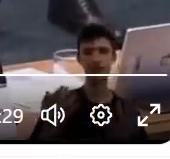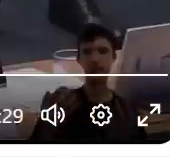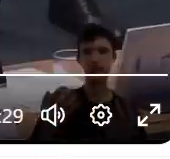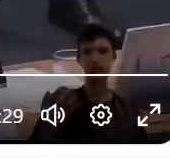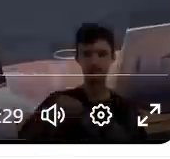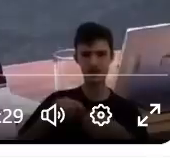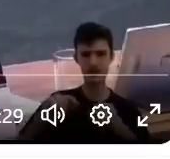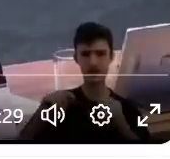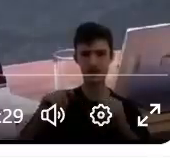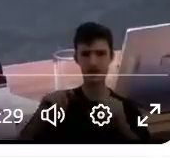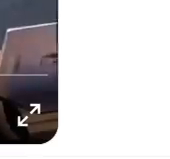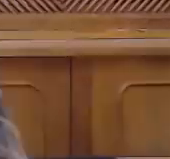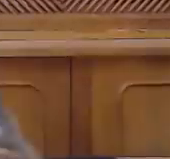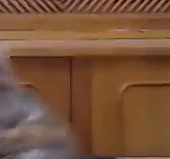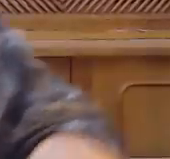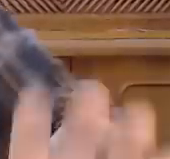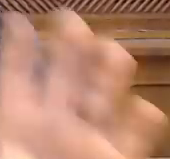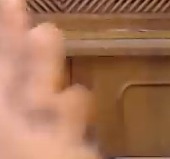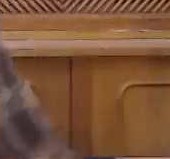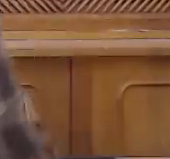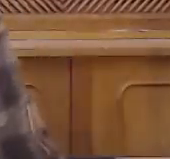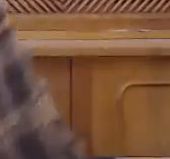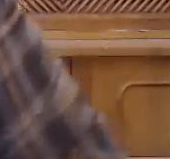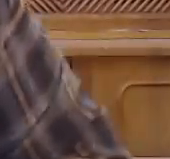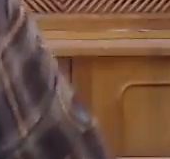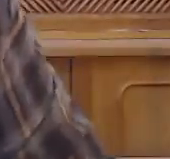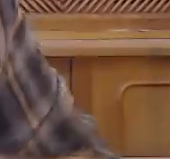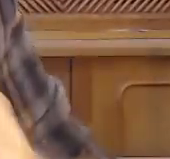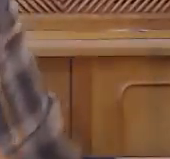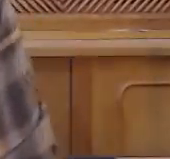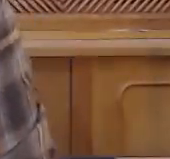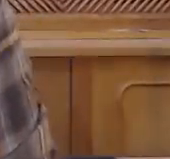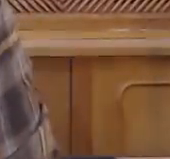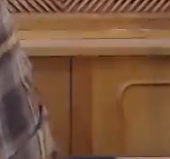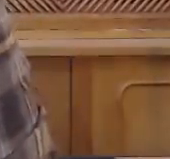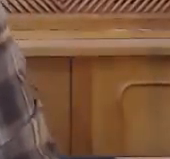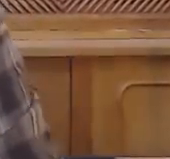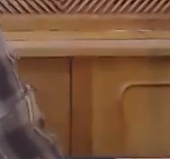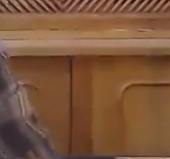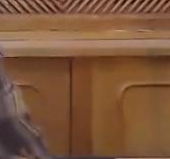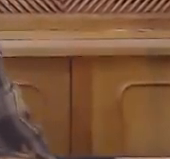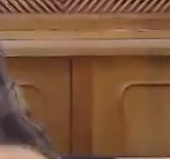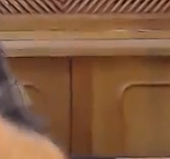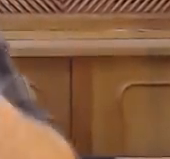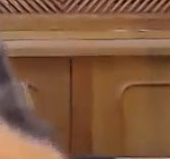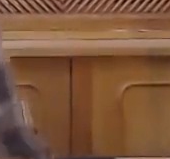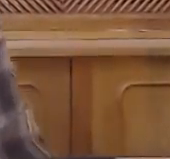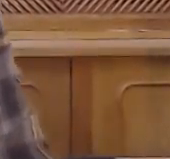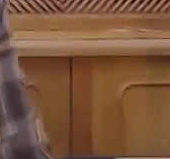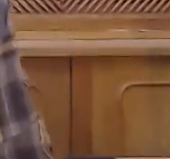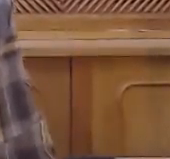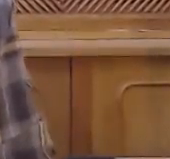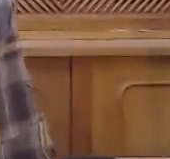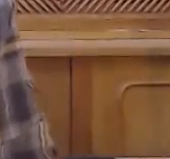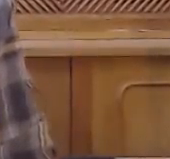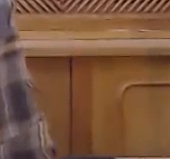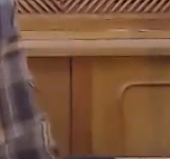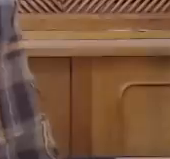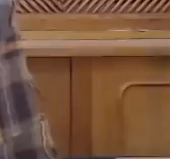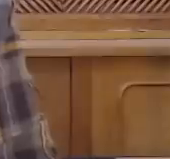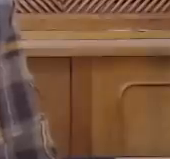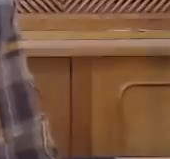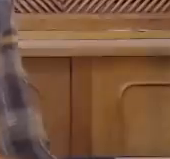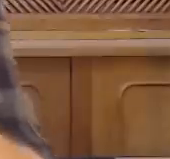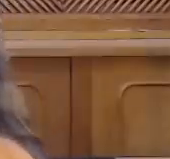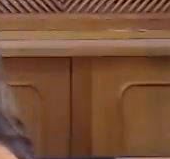fez na Isso aqui vai ficar para o próximo vídeo porque senão vai ficar muito extenso mas olha só o próprio Chico vigilante